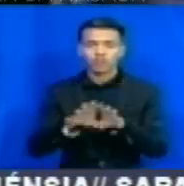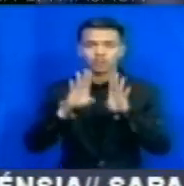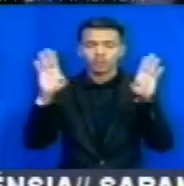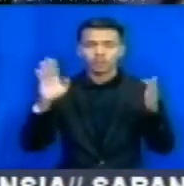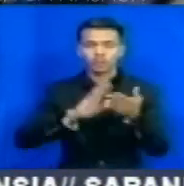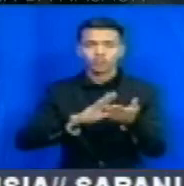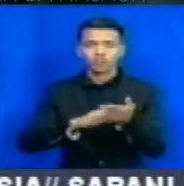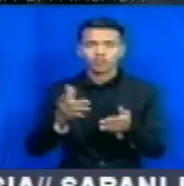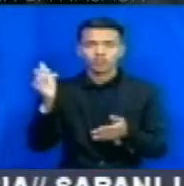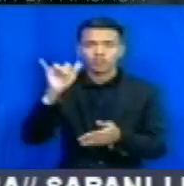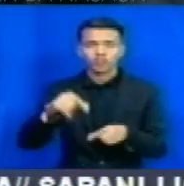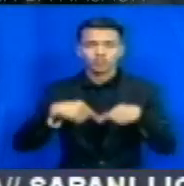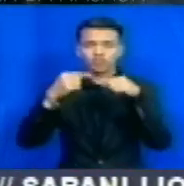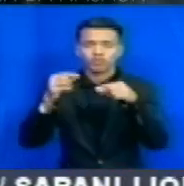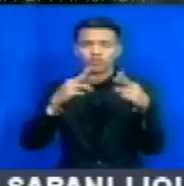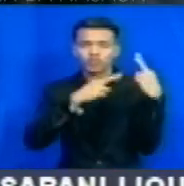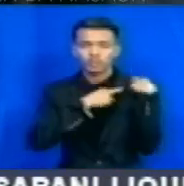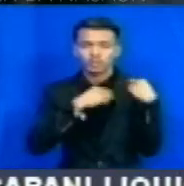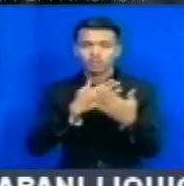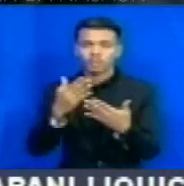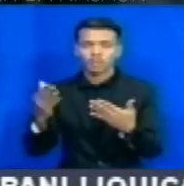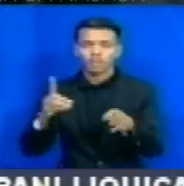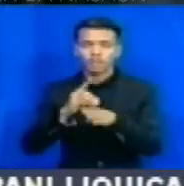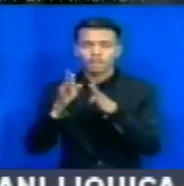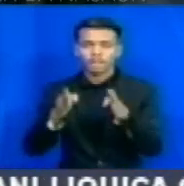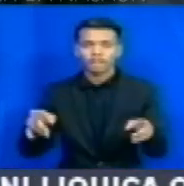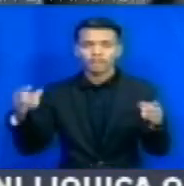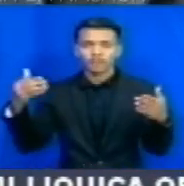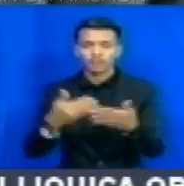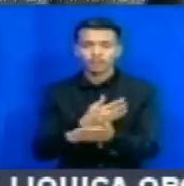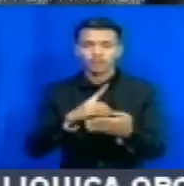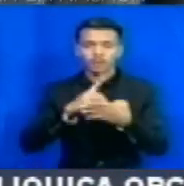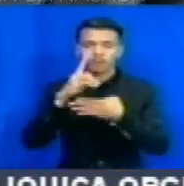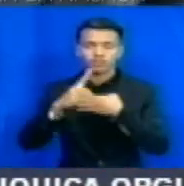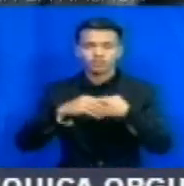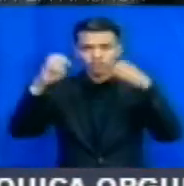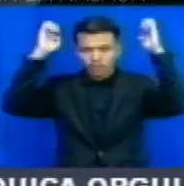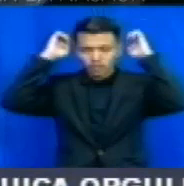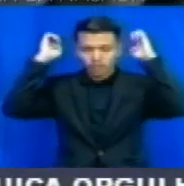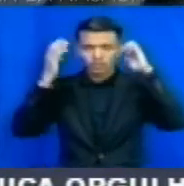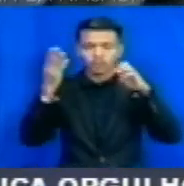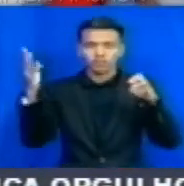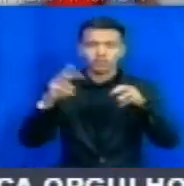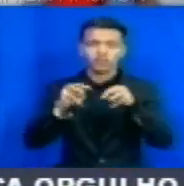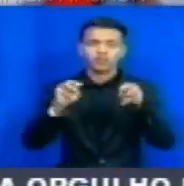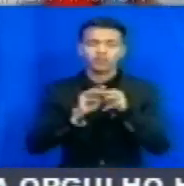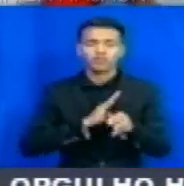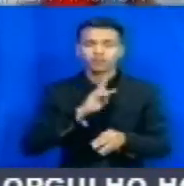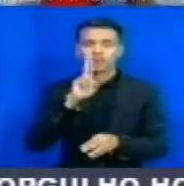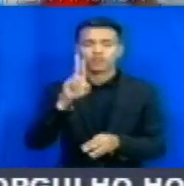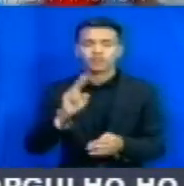Sira entrega cargo no facilidade da Diretiva Fon, onde desenvolve a Liutang Educação e Município Bocau. Deve